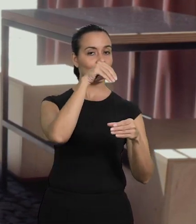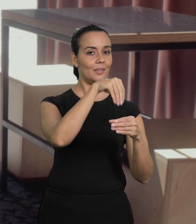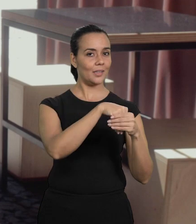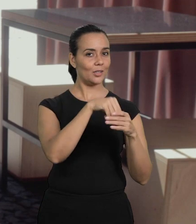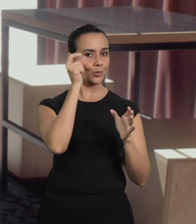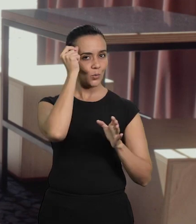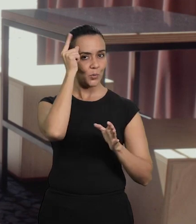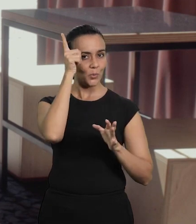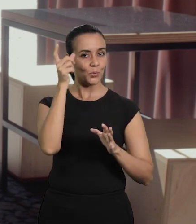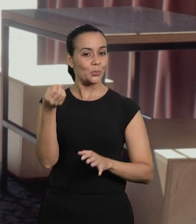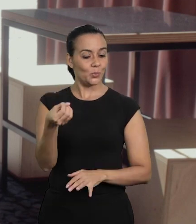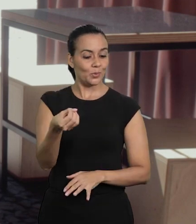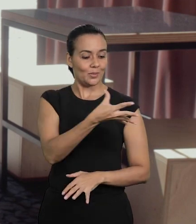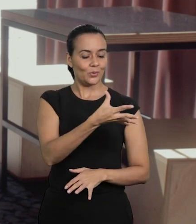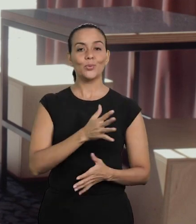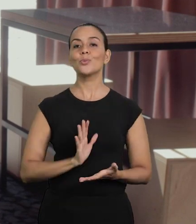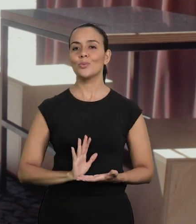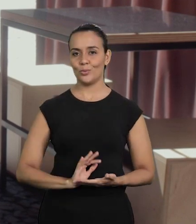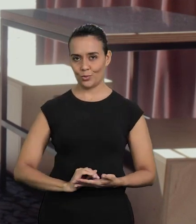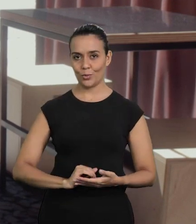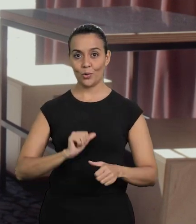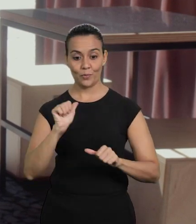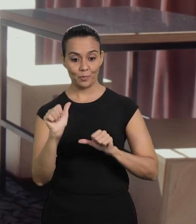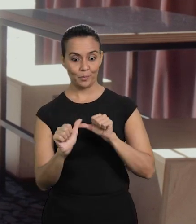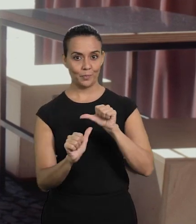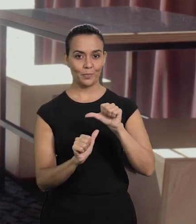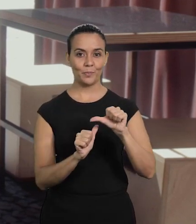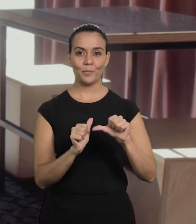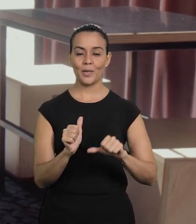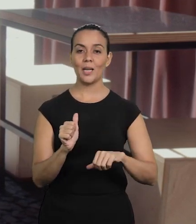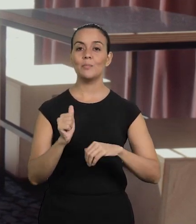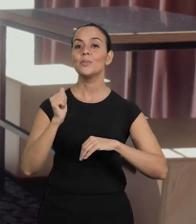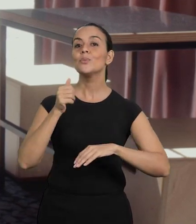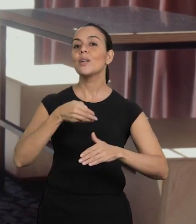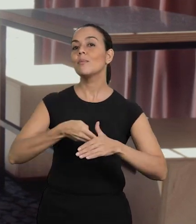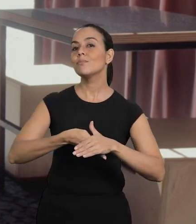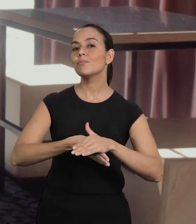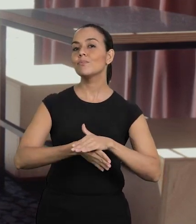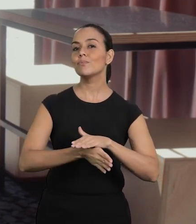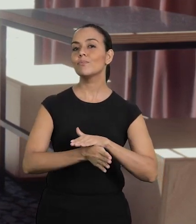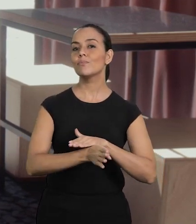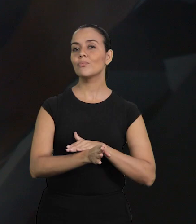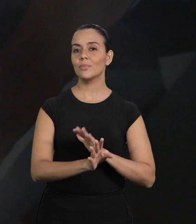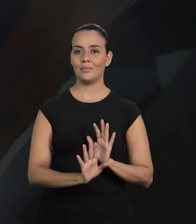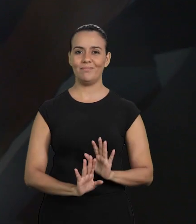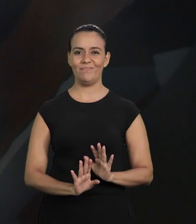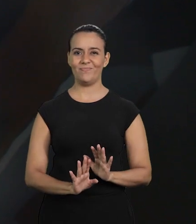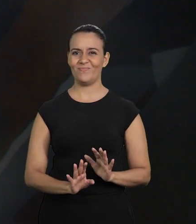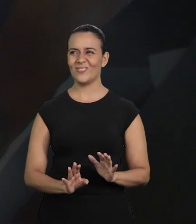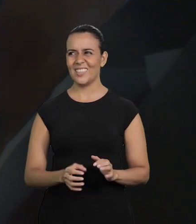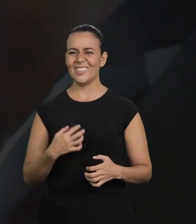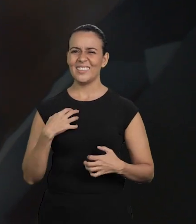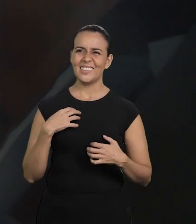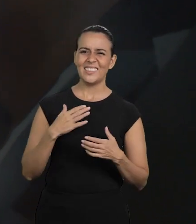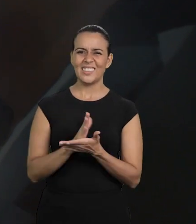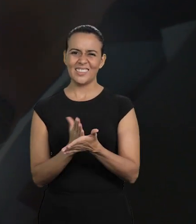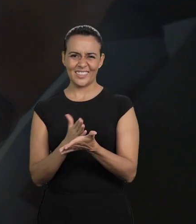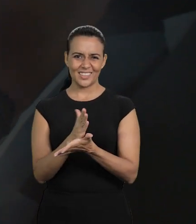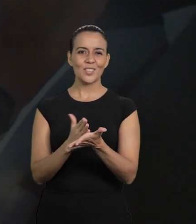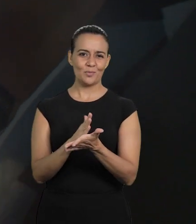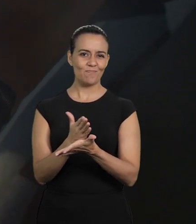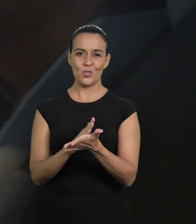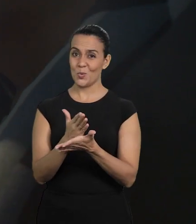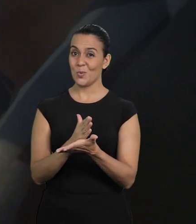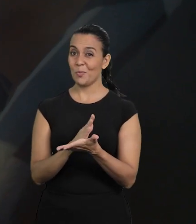de novo, a gente tem que pensar num monte de transformação, num monte de novos hábitos, né? Dói ter novos hábitos. E é isso que muitas vezes a gente